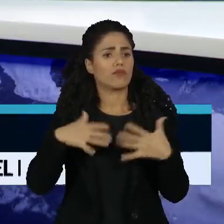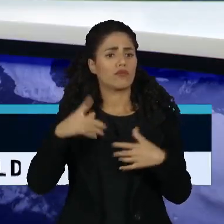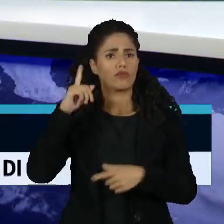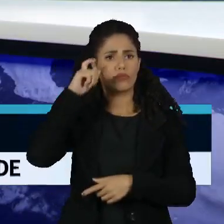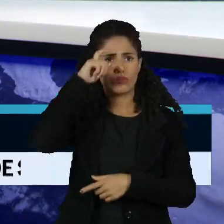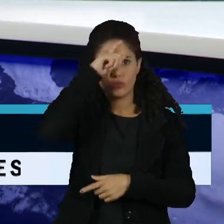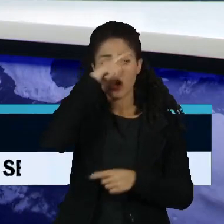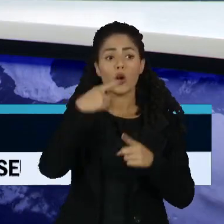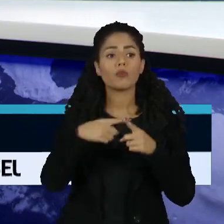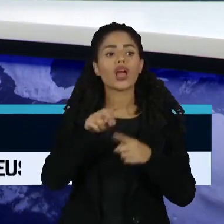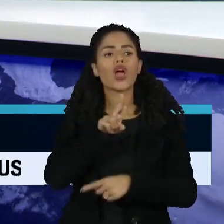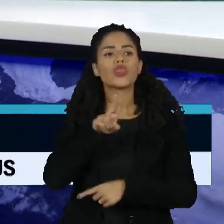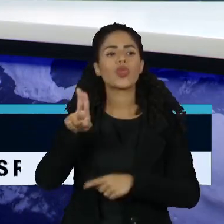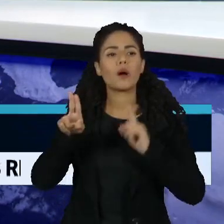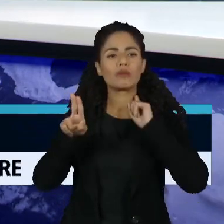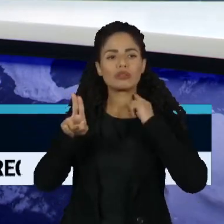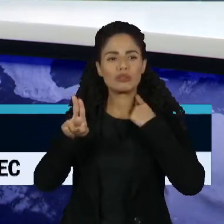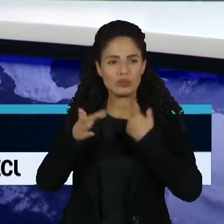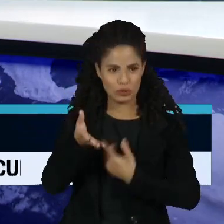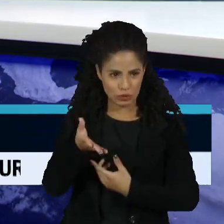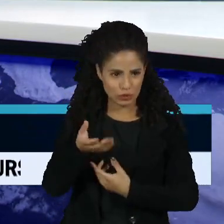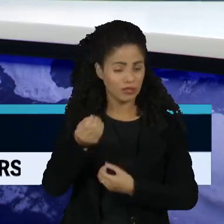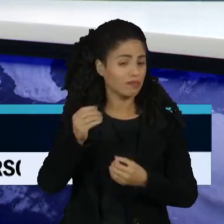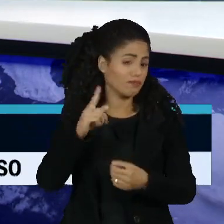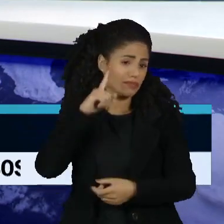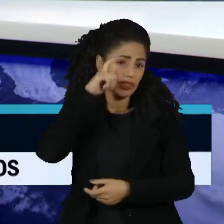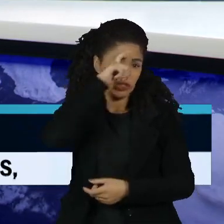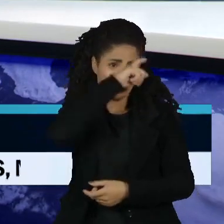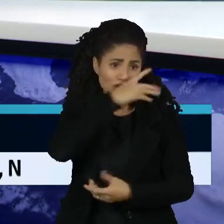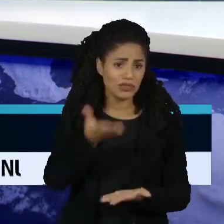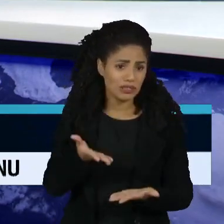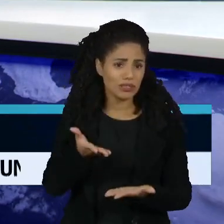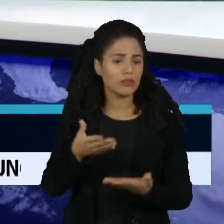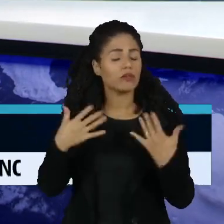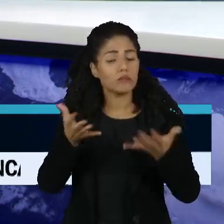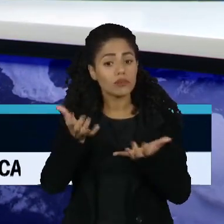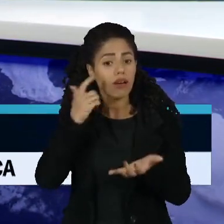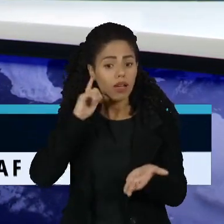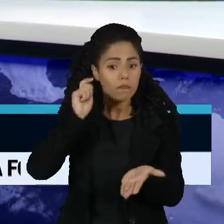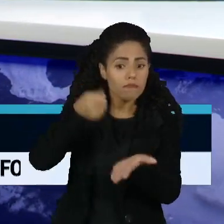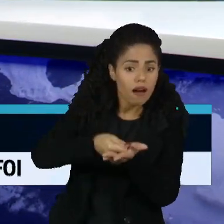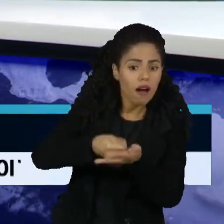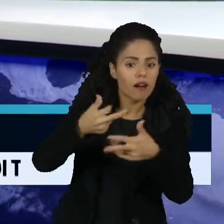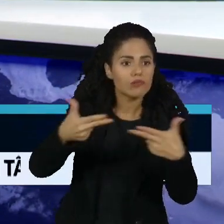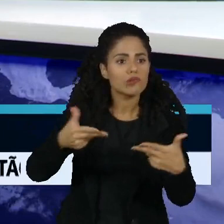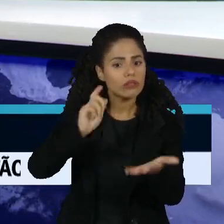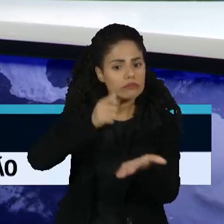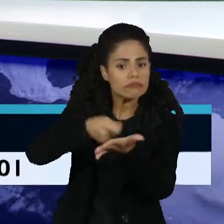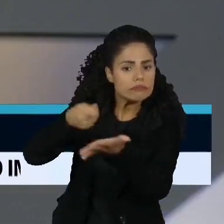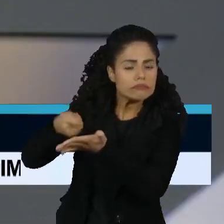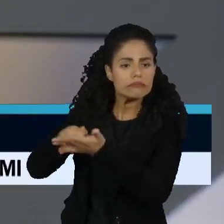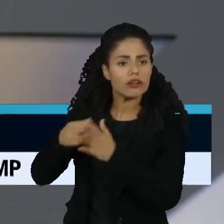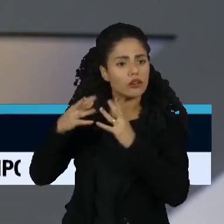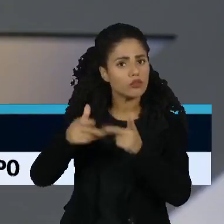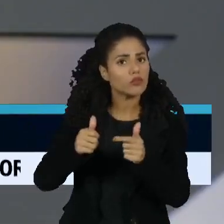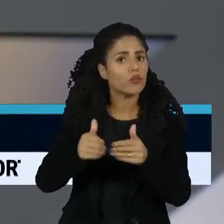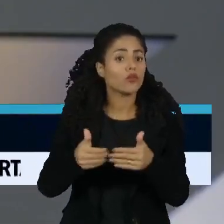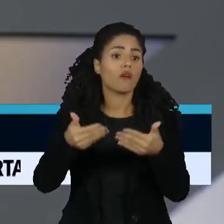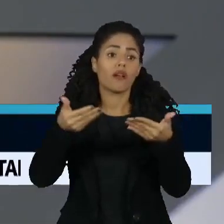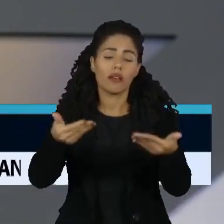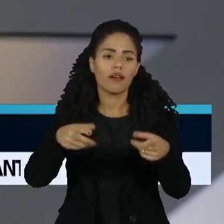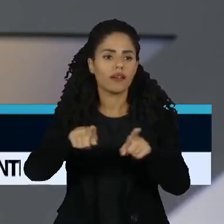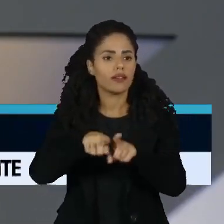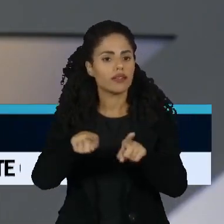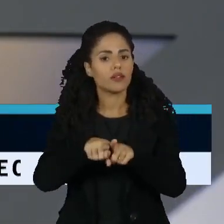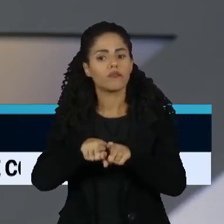você tem um nome sujo né No Brasil você não exerce plenamente seu direito de cidadão e resgatar